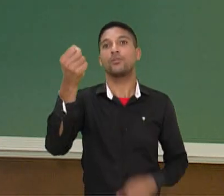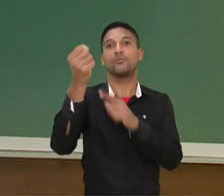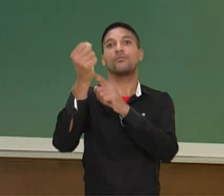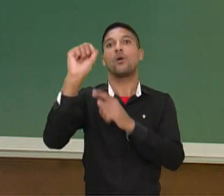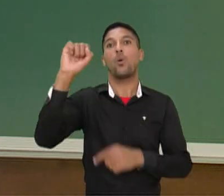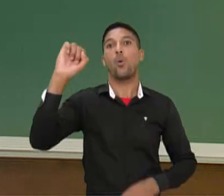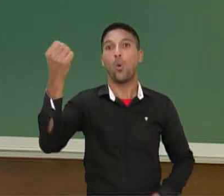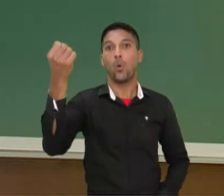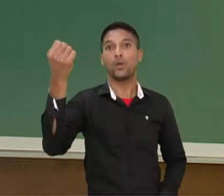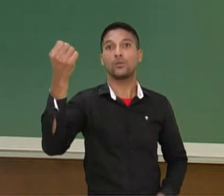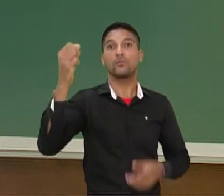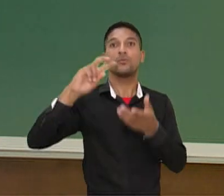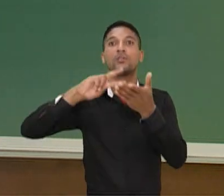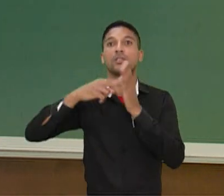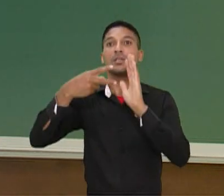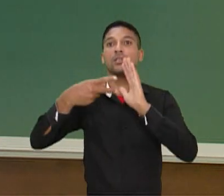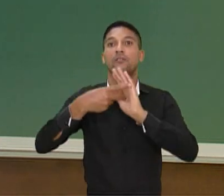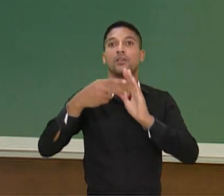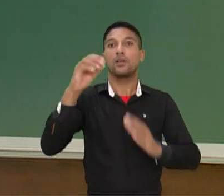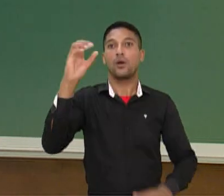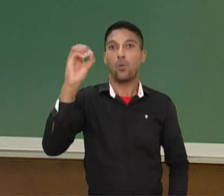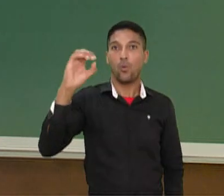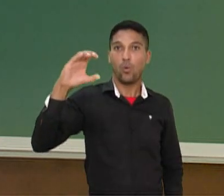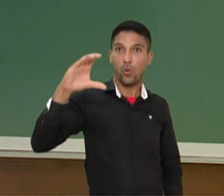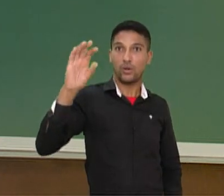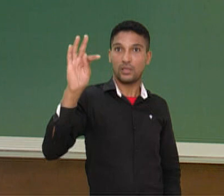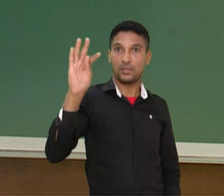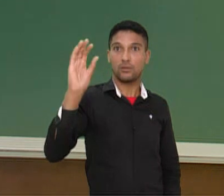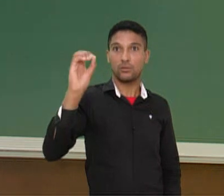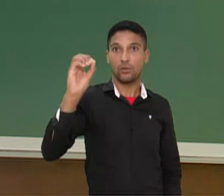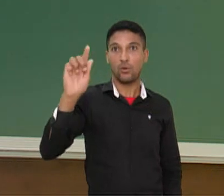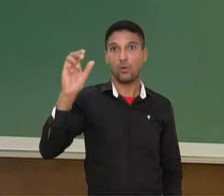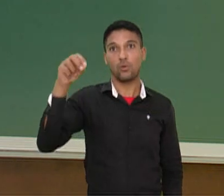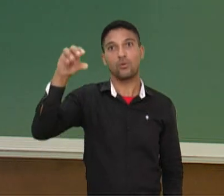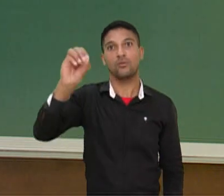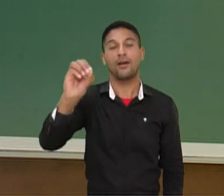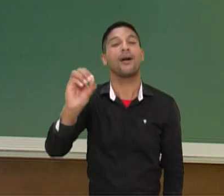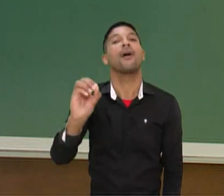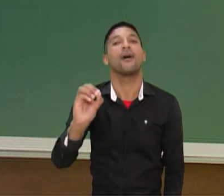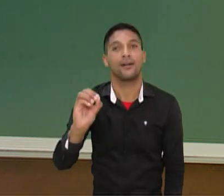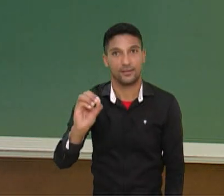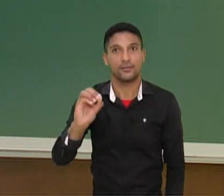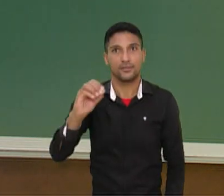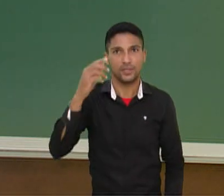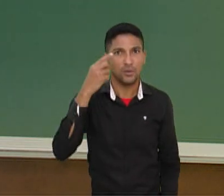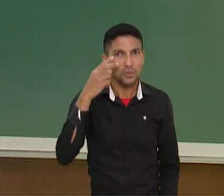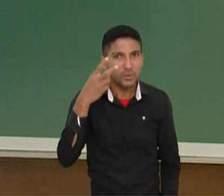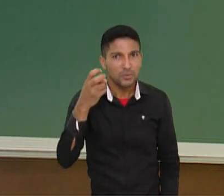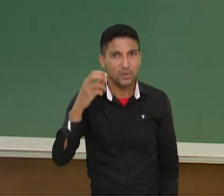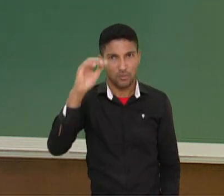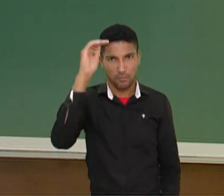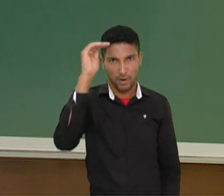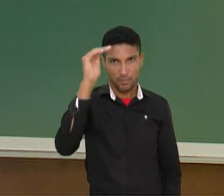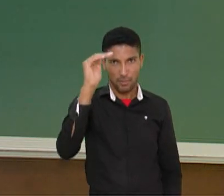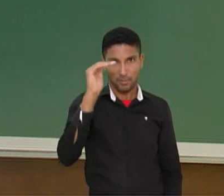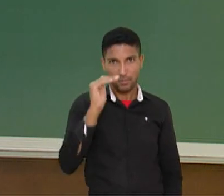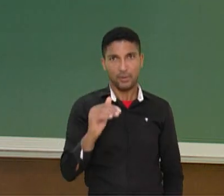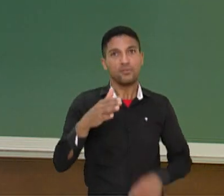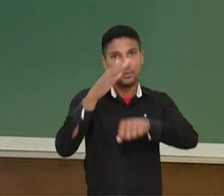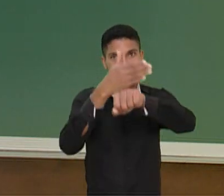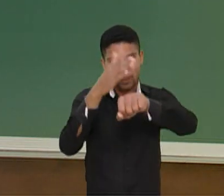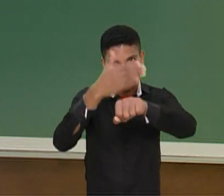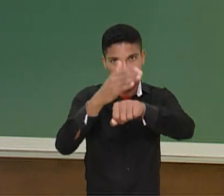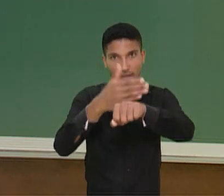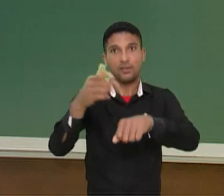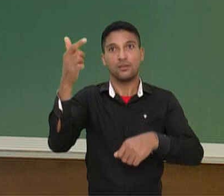tá bom? Se você não acertou, espero que você tenha entendido o desenvolvimento aí, para se aparecer de novo, você também